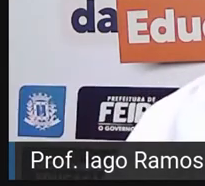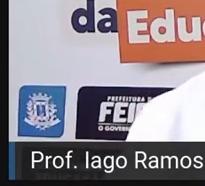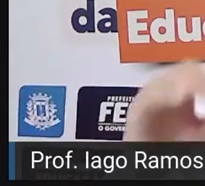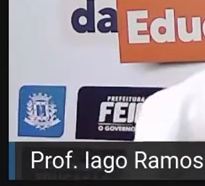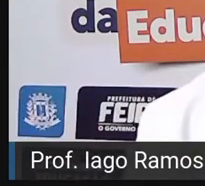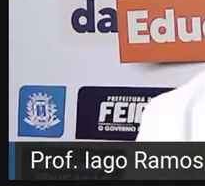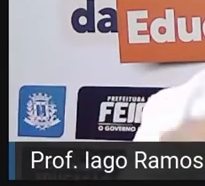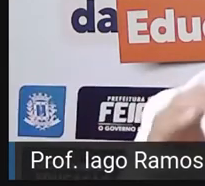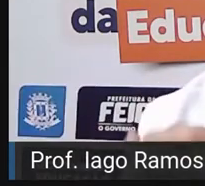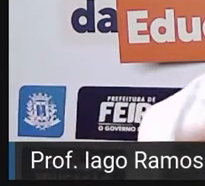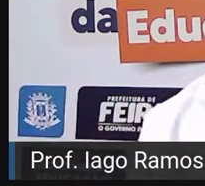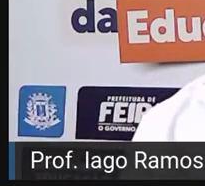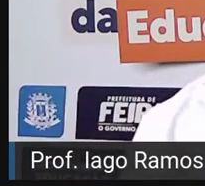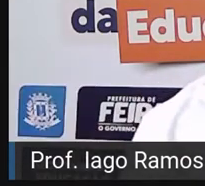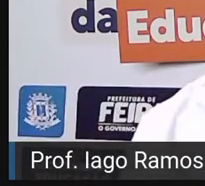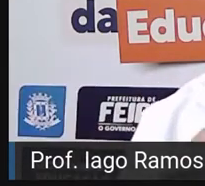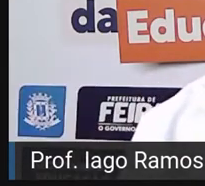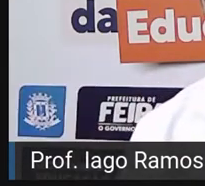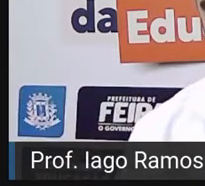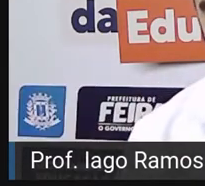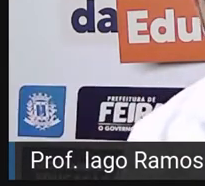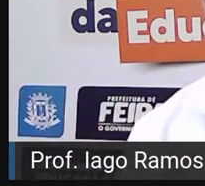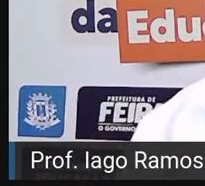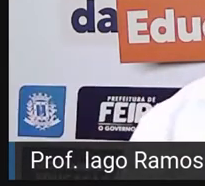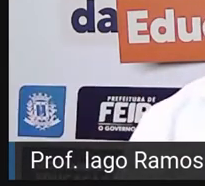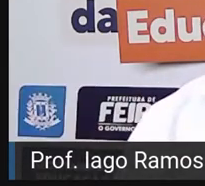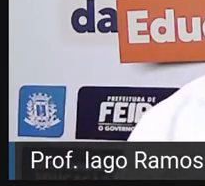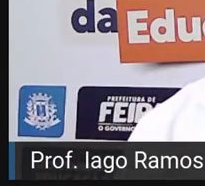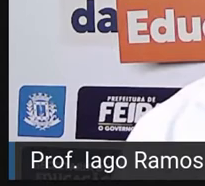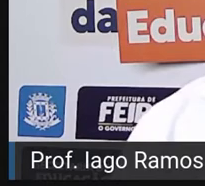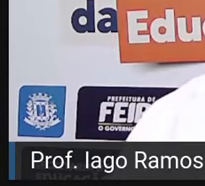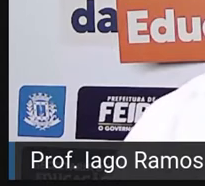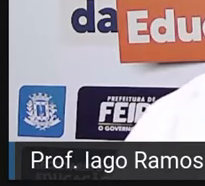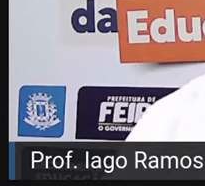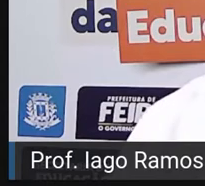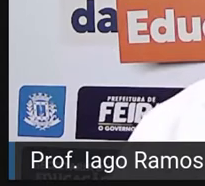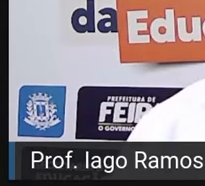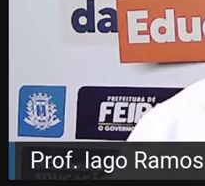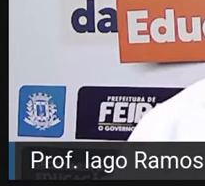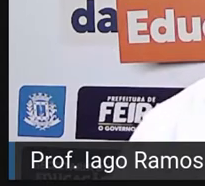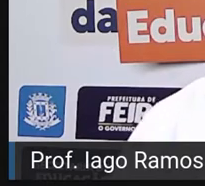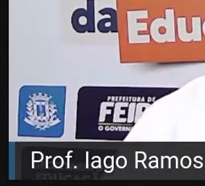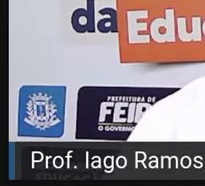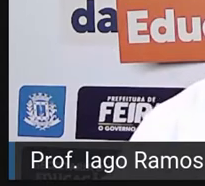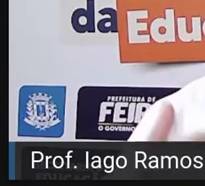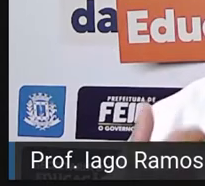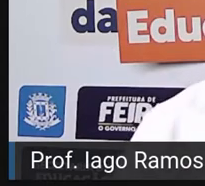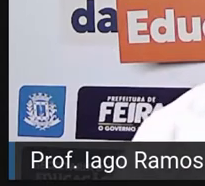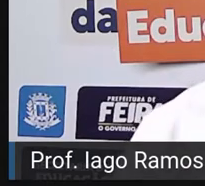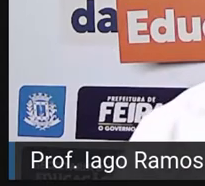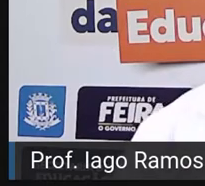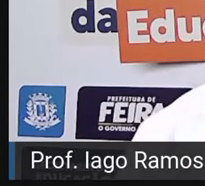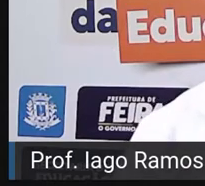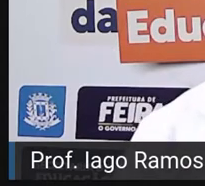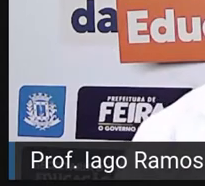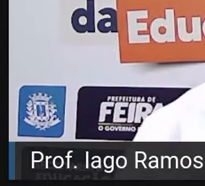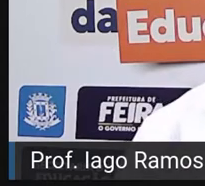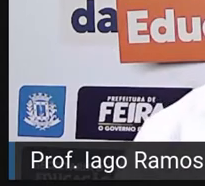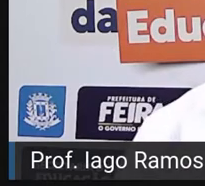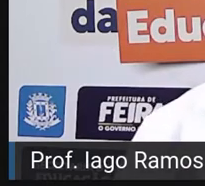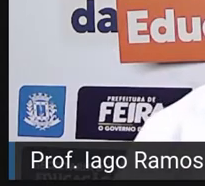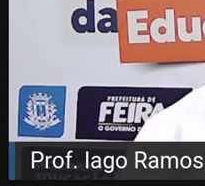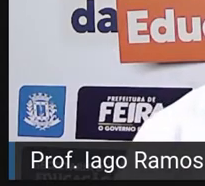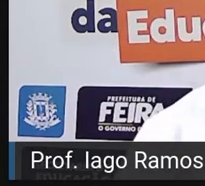do outro lado mas o objetivo é um só aprender matemática do jeito mais simples